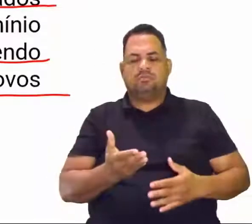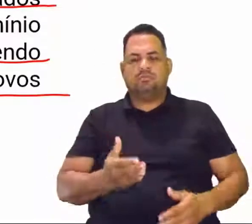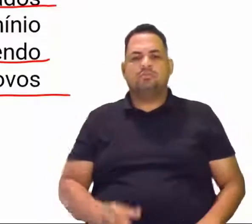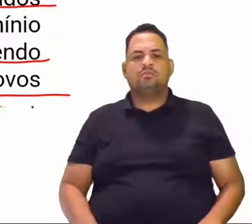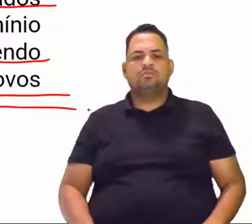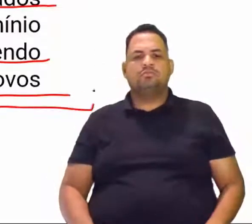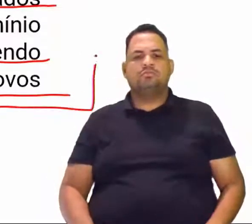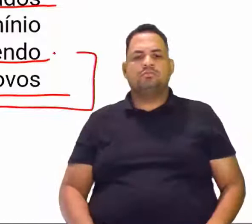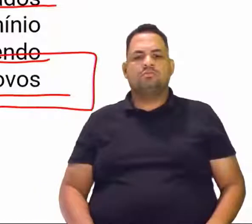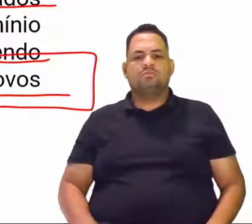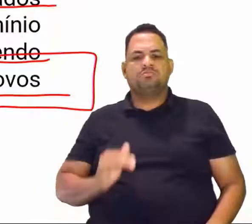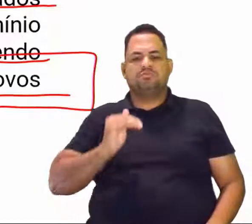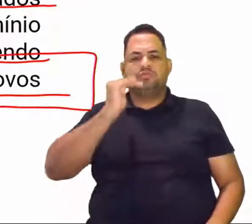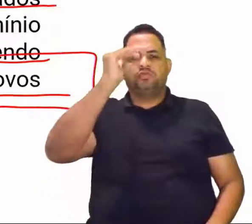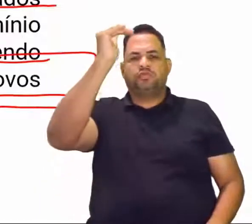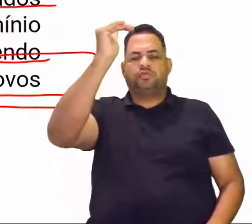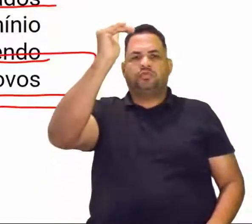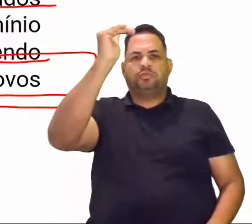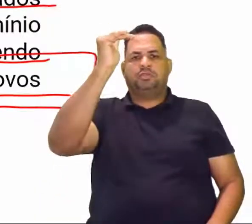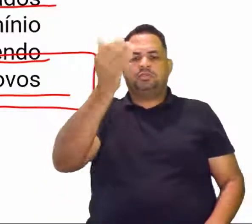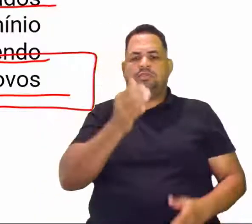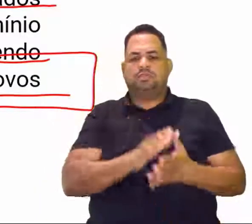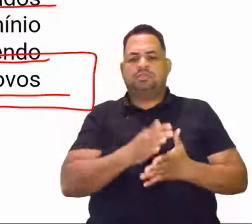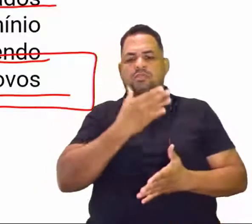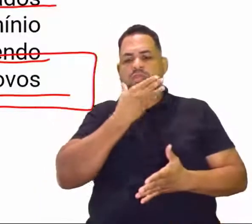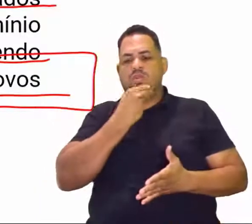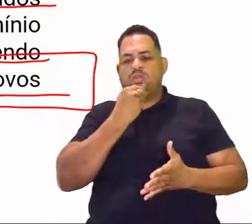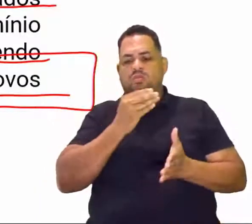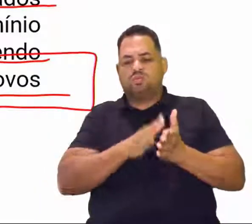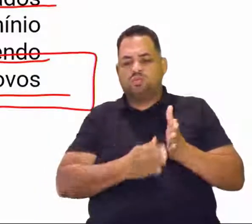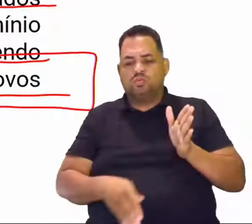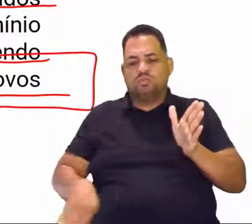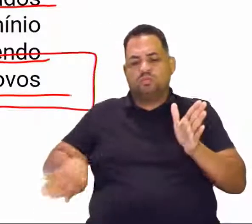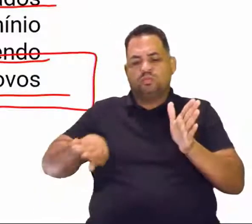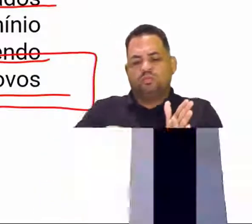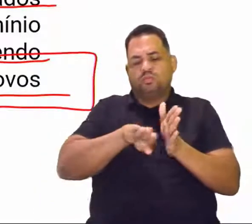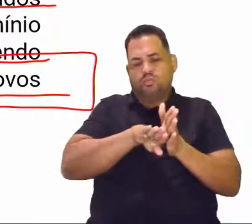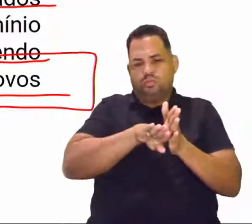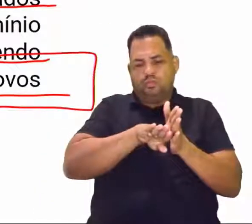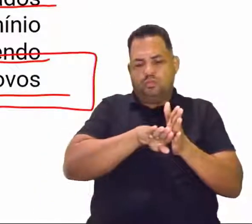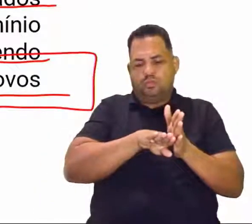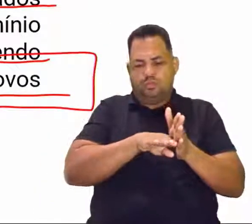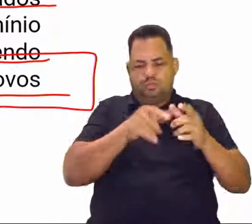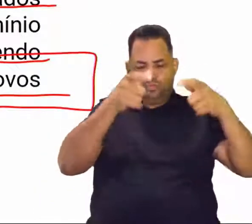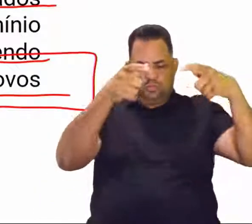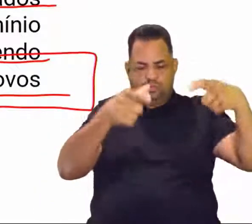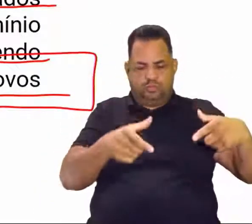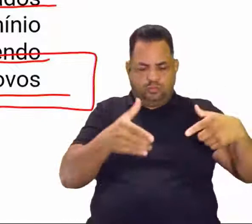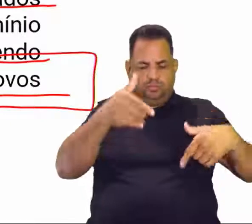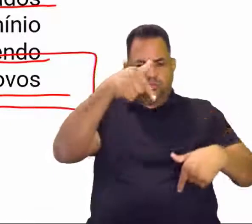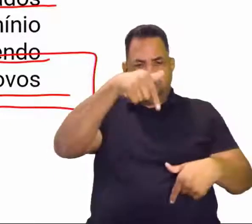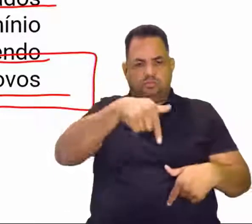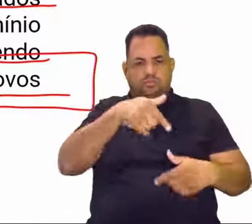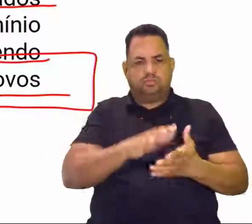aqui gente ó se estabelecer essa relação de superioridade dos povos colonizadores em